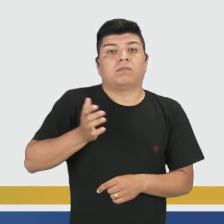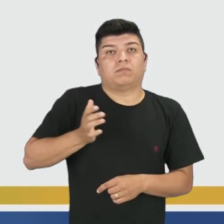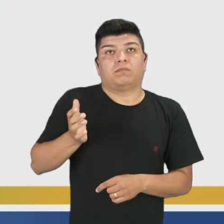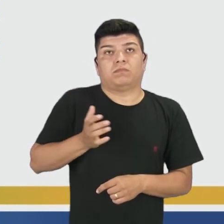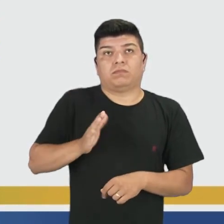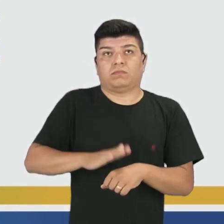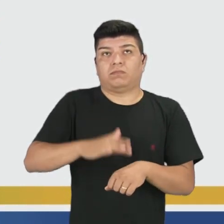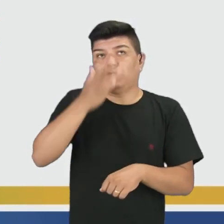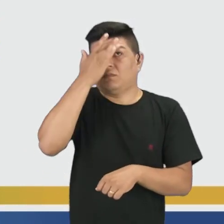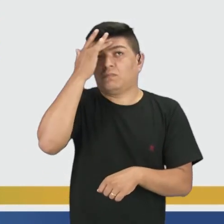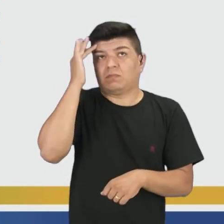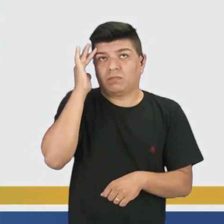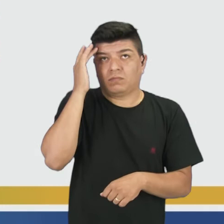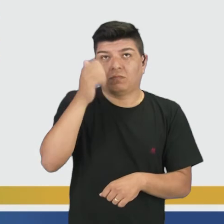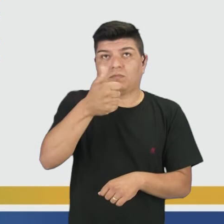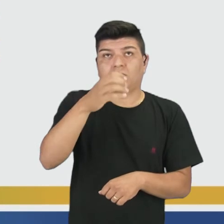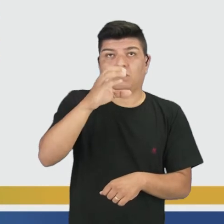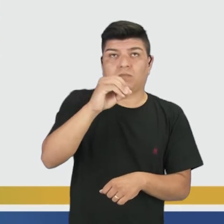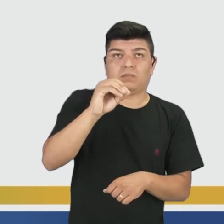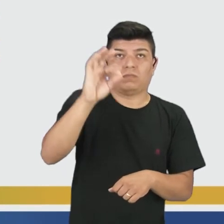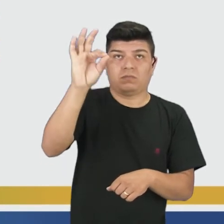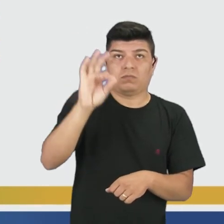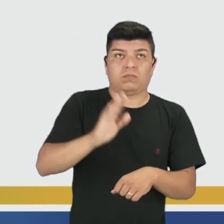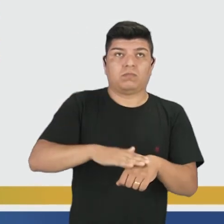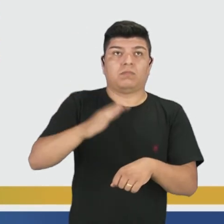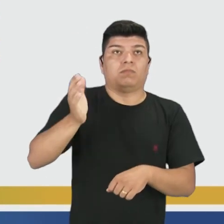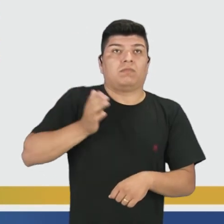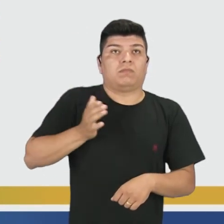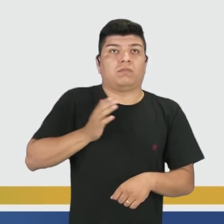os 10% mais ricos no Brasil concentram